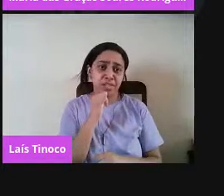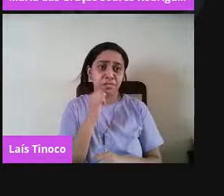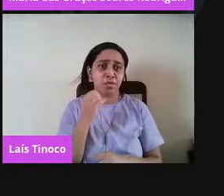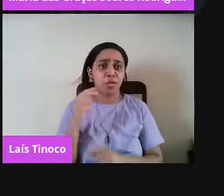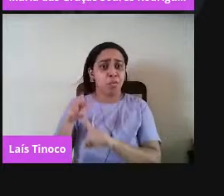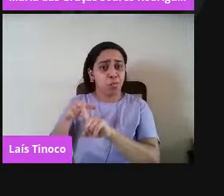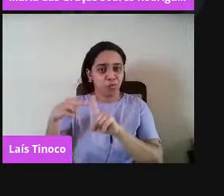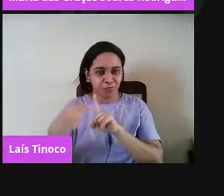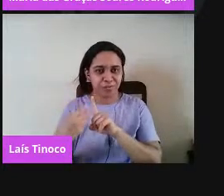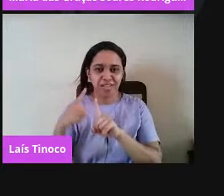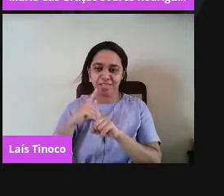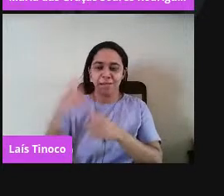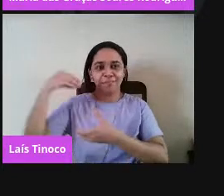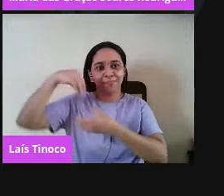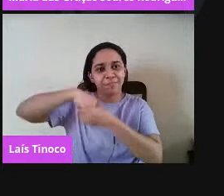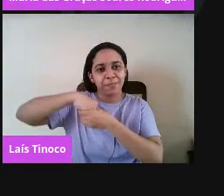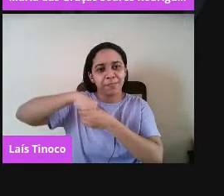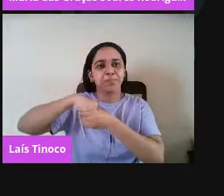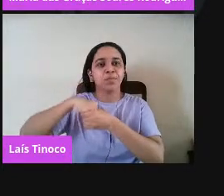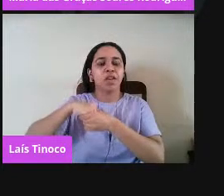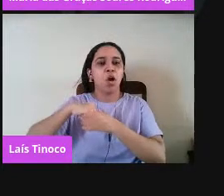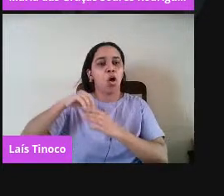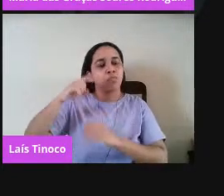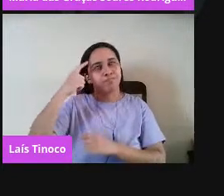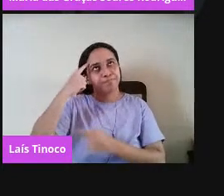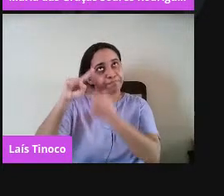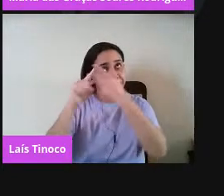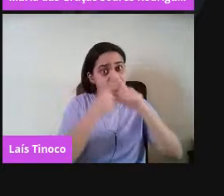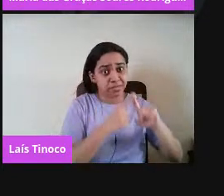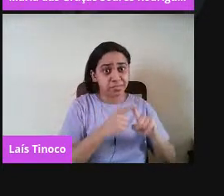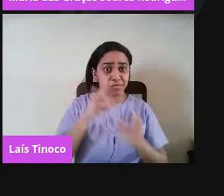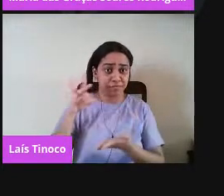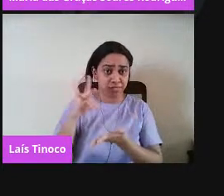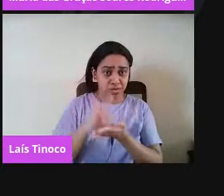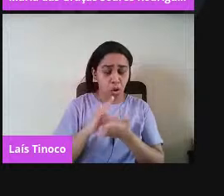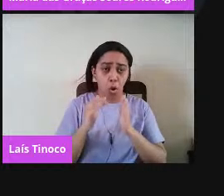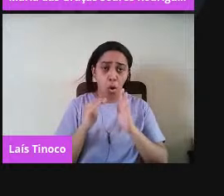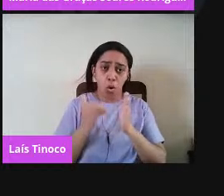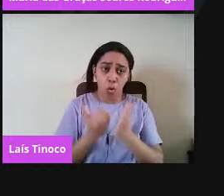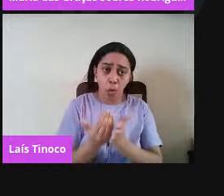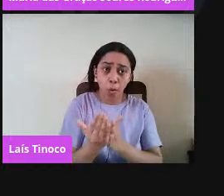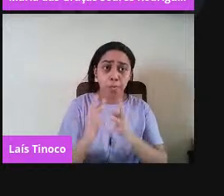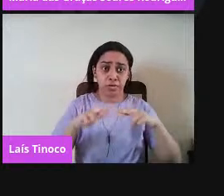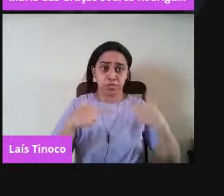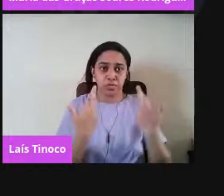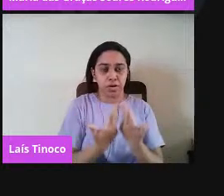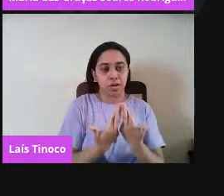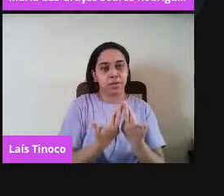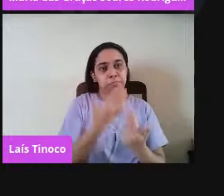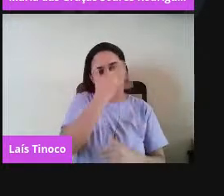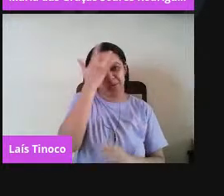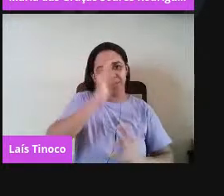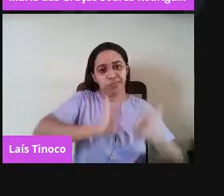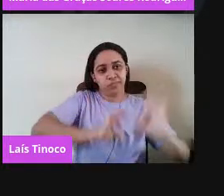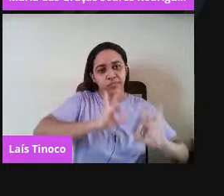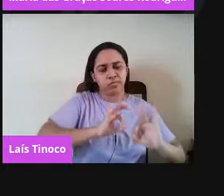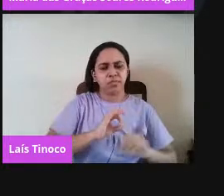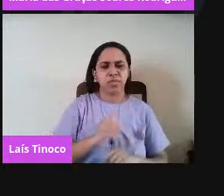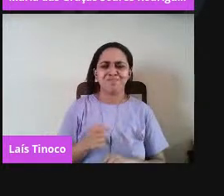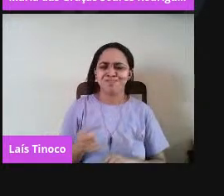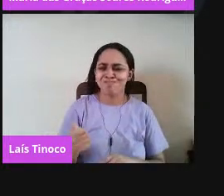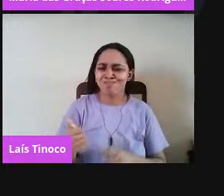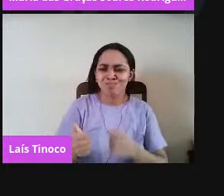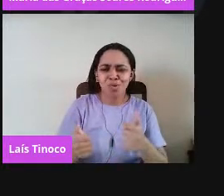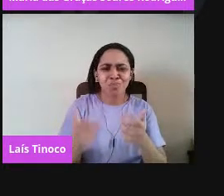comporte a formulação de verdades, se no início de uma reunião os organizadores digam cochichando, tem pouca gente,